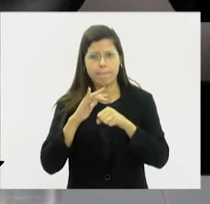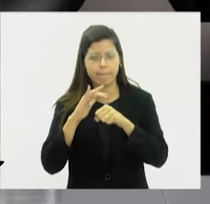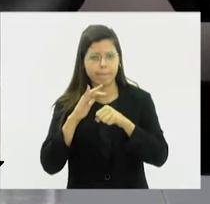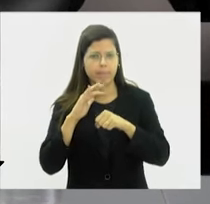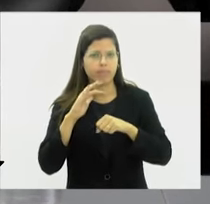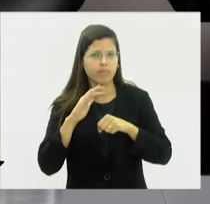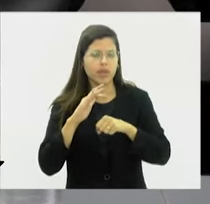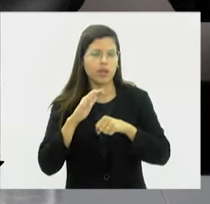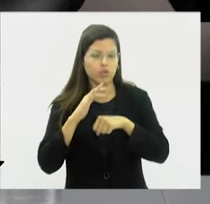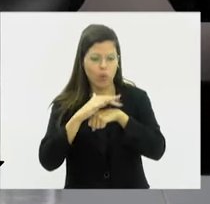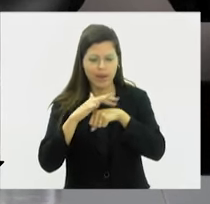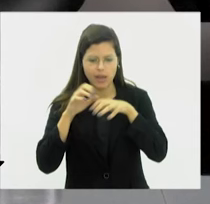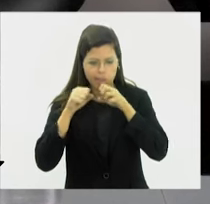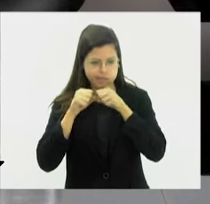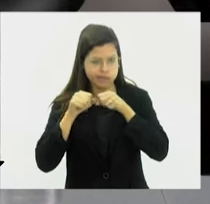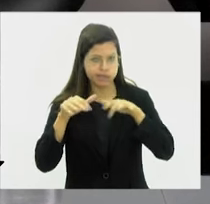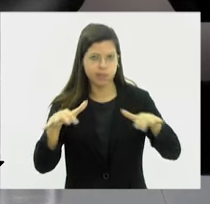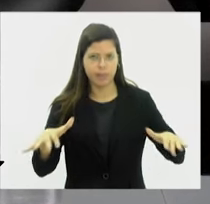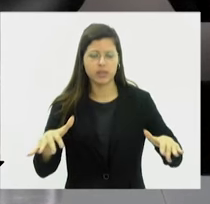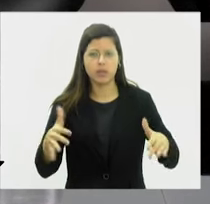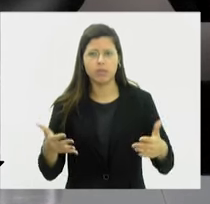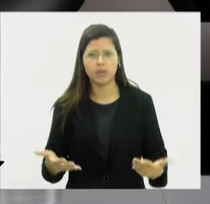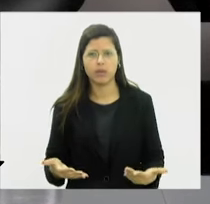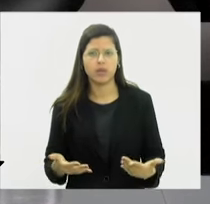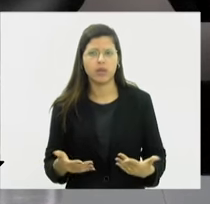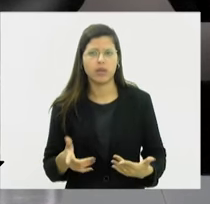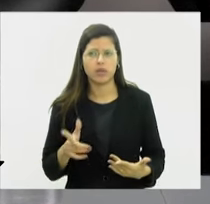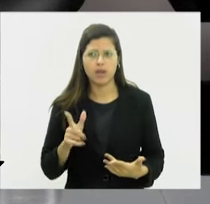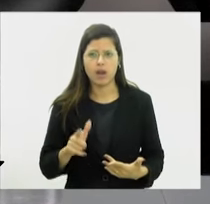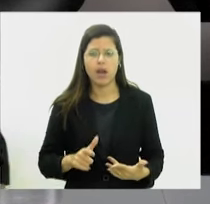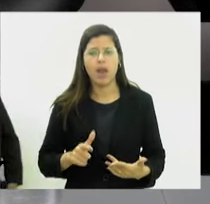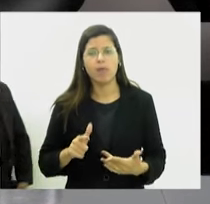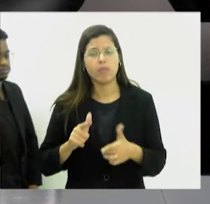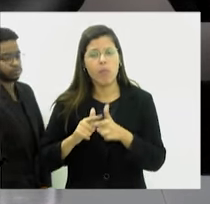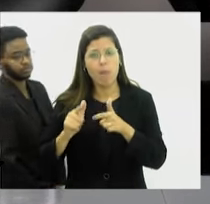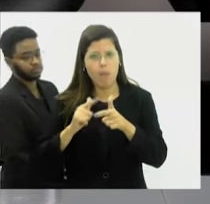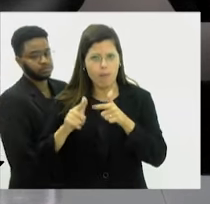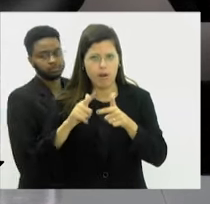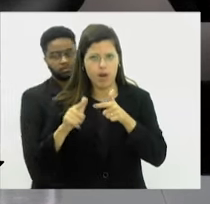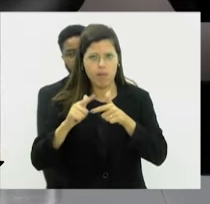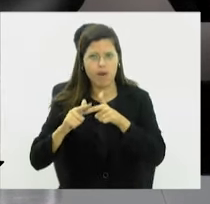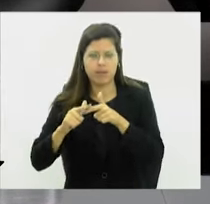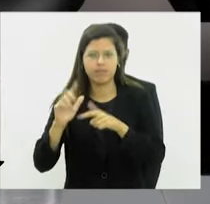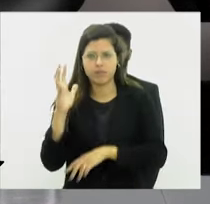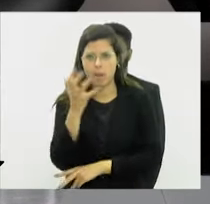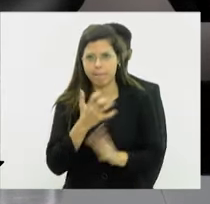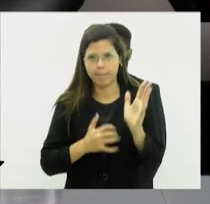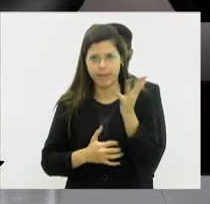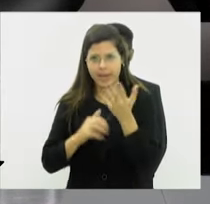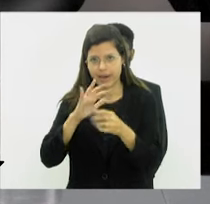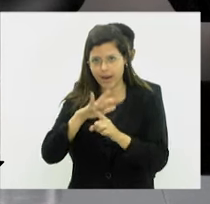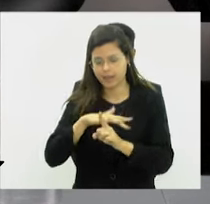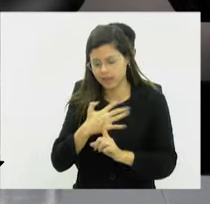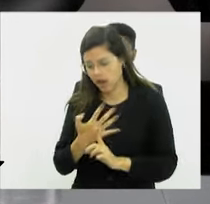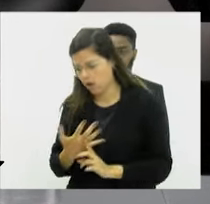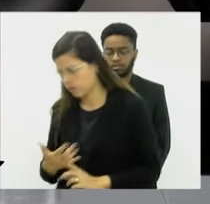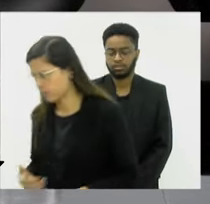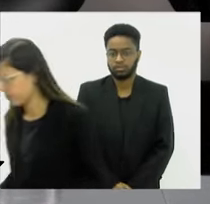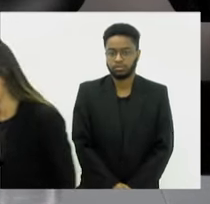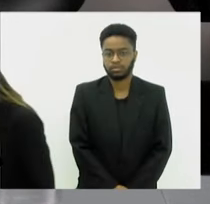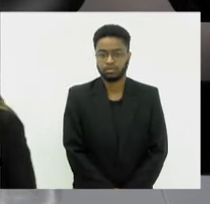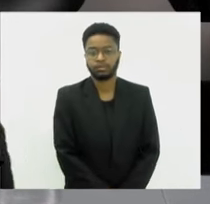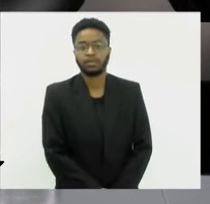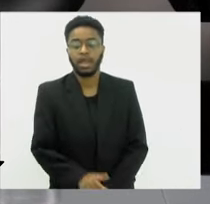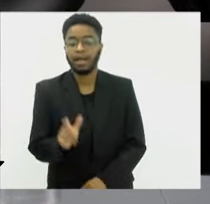uma forma... A palavra certa é catástrofe. A endemia, pandemia, é uma forma de